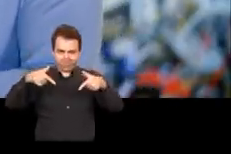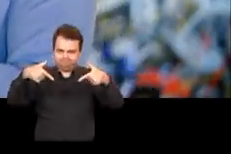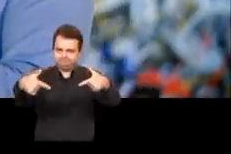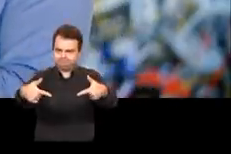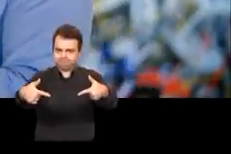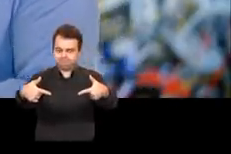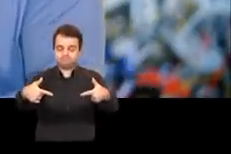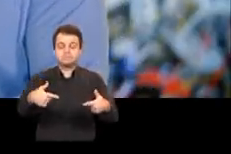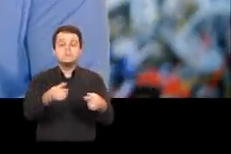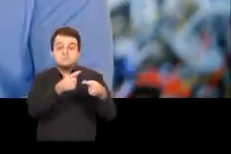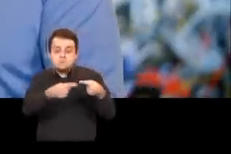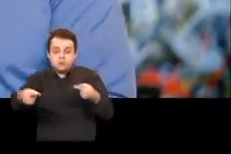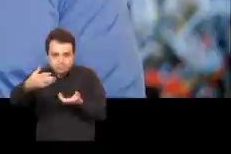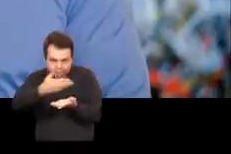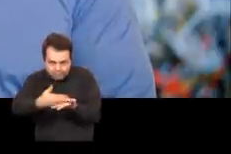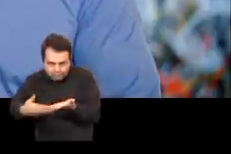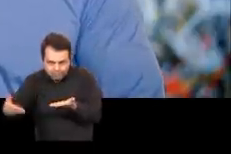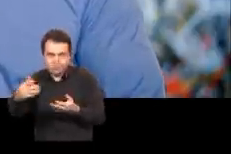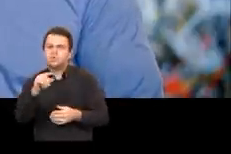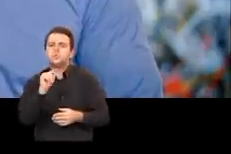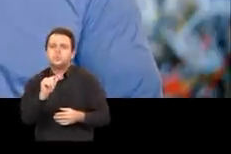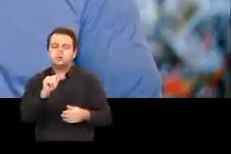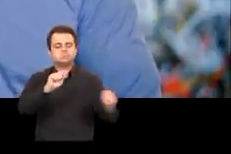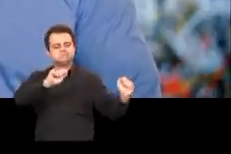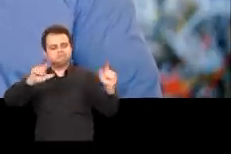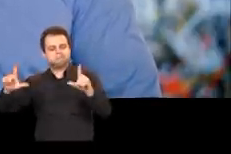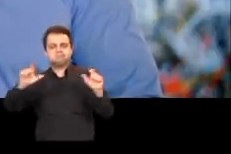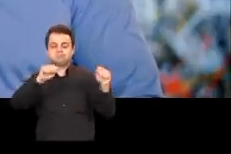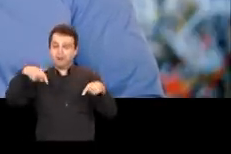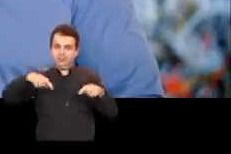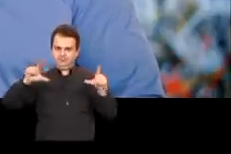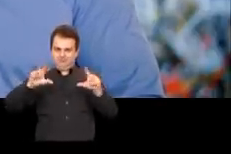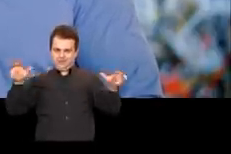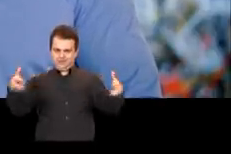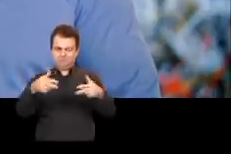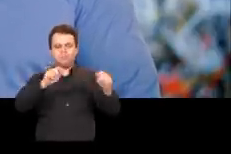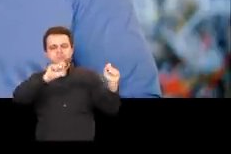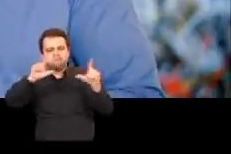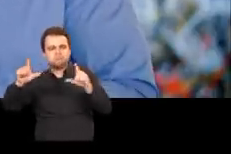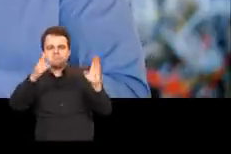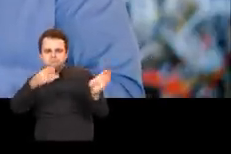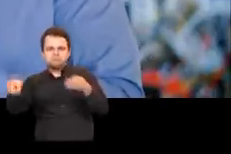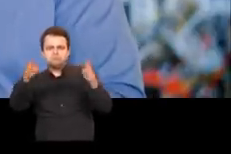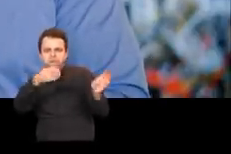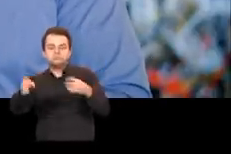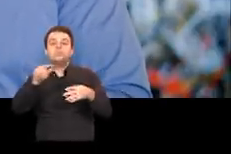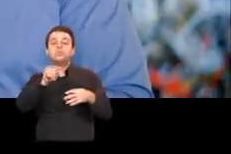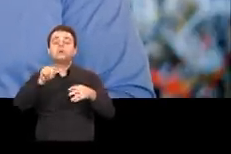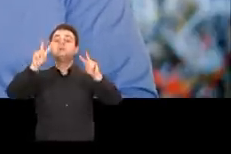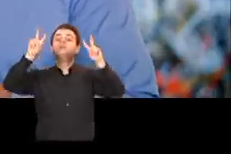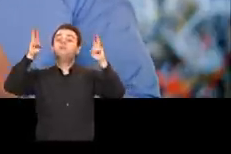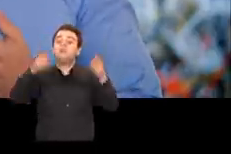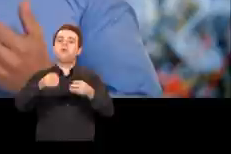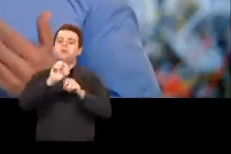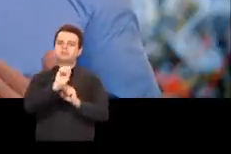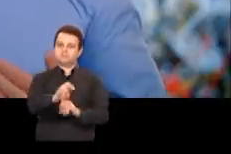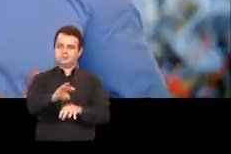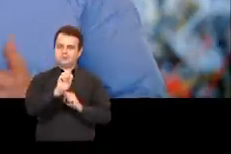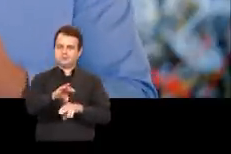a partir desta semana, apresentaremos aqui pela TV Câmara uma programação educativa,